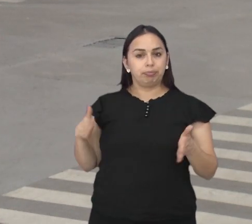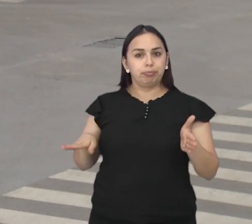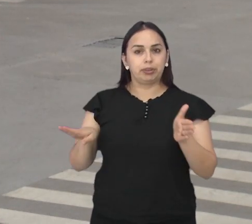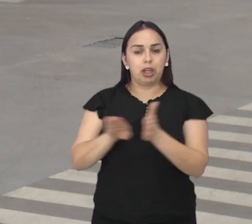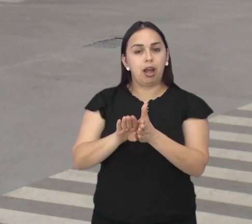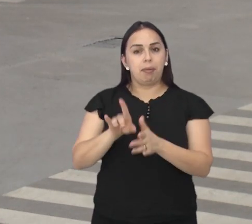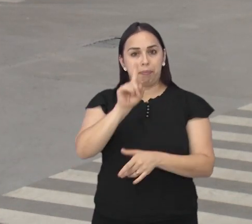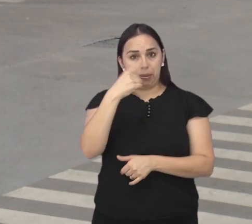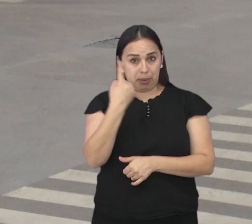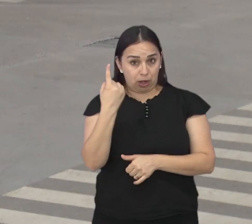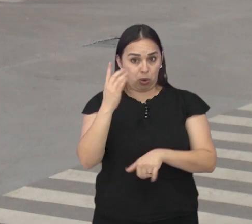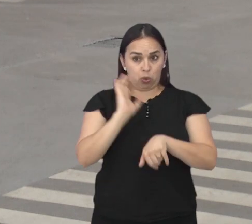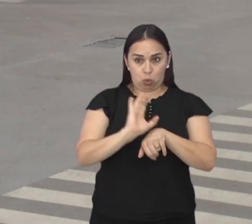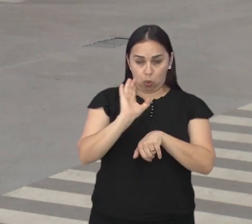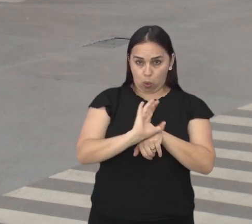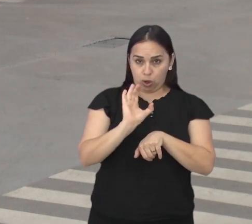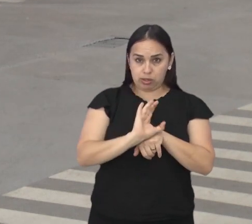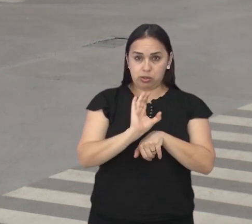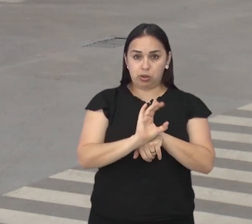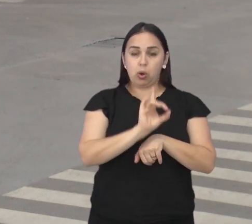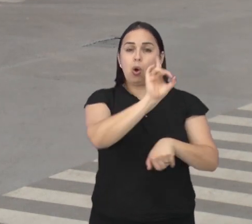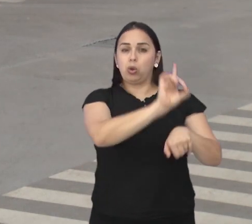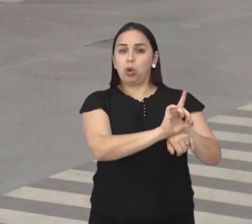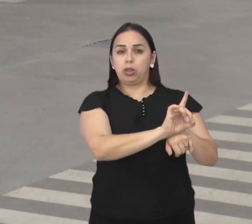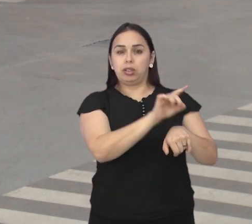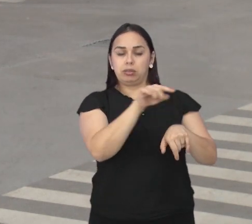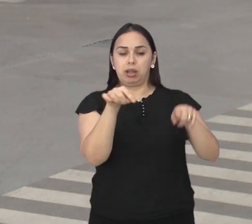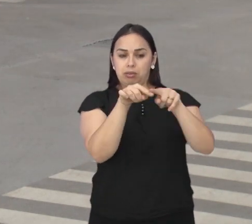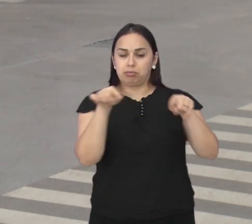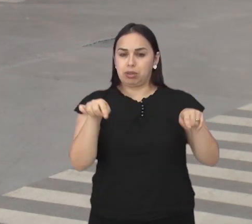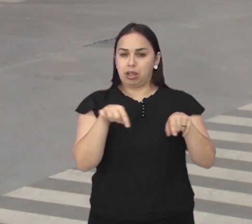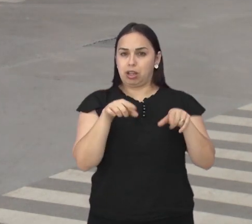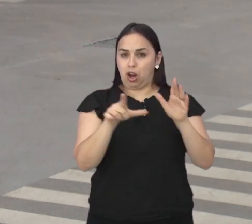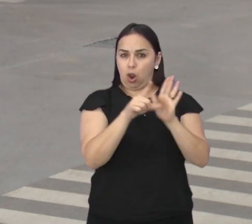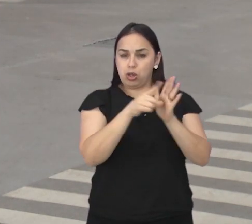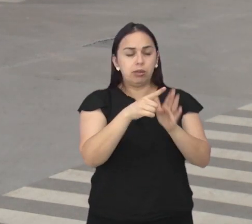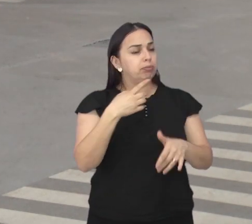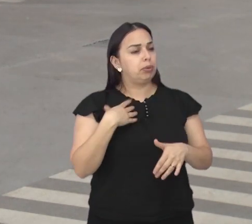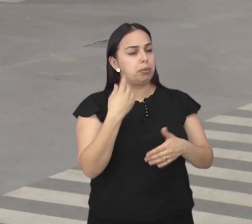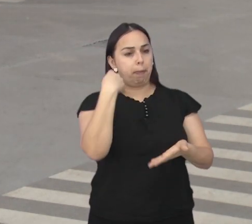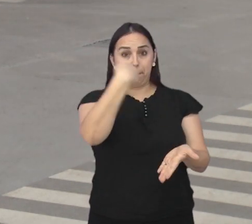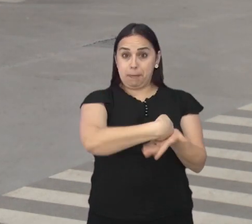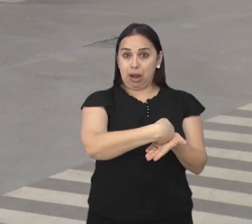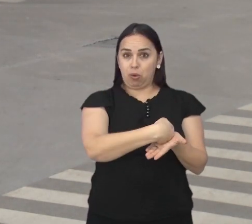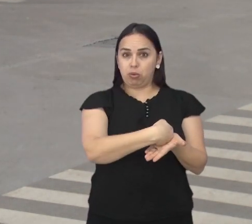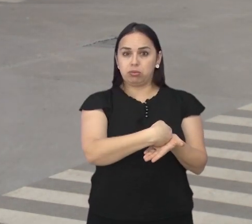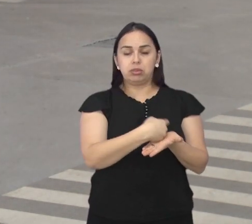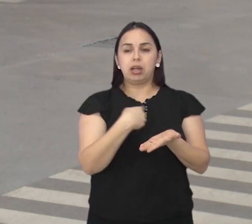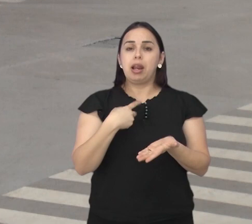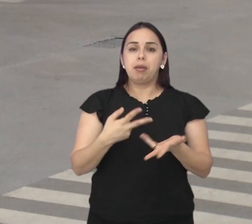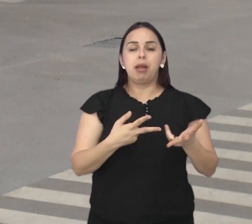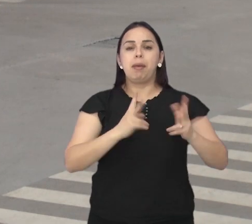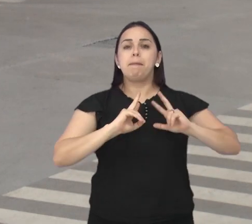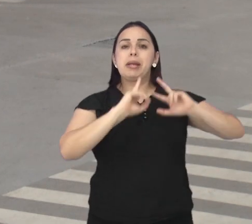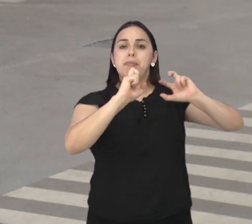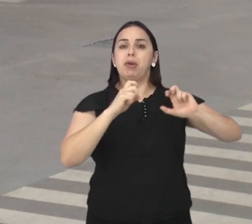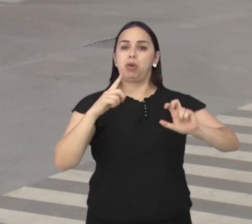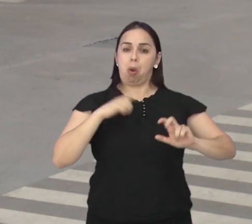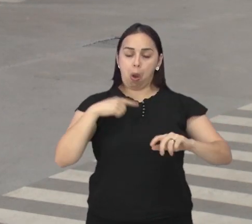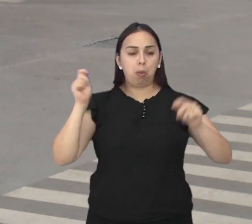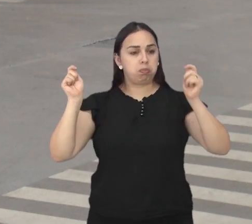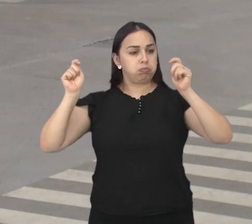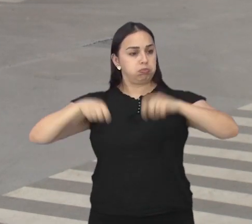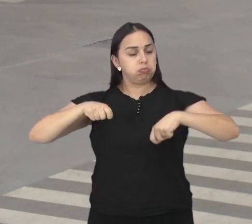cá. Fiz um curso que o dono da concessionária me pagou para fazer o curso, porque ele me viu que eu